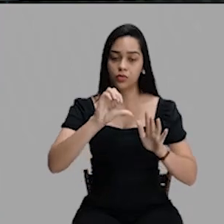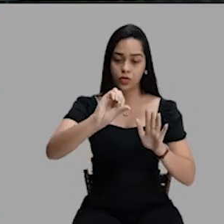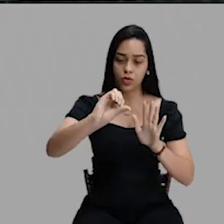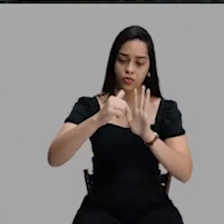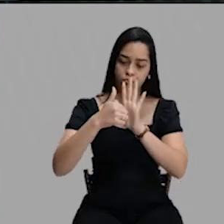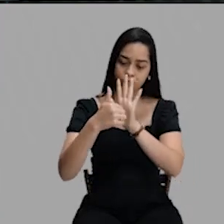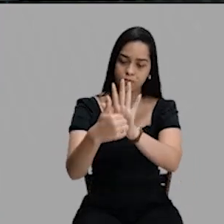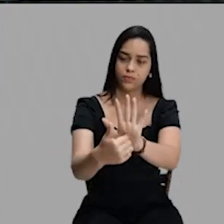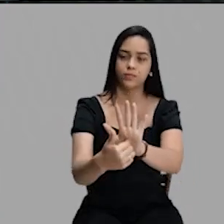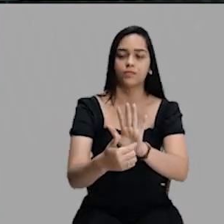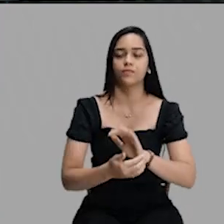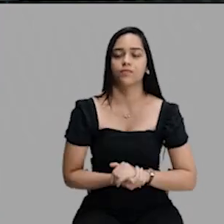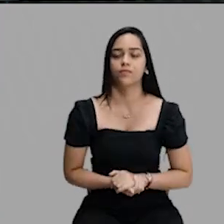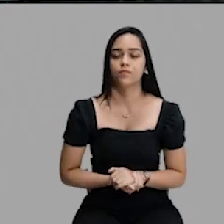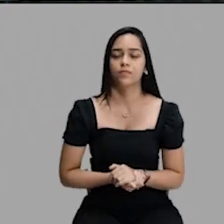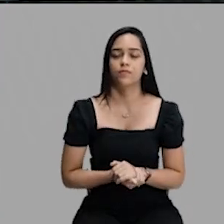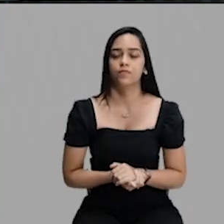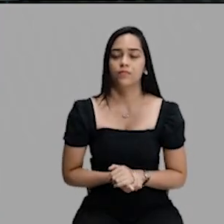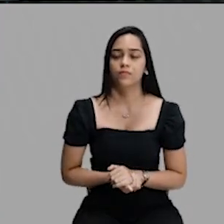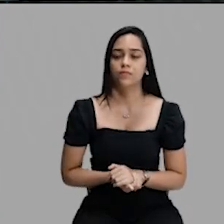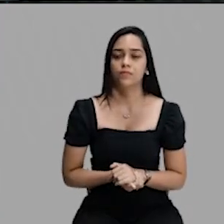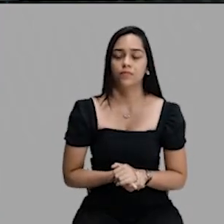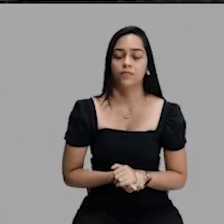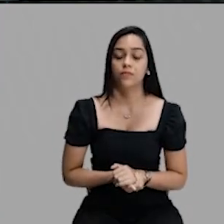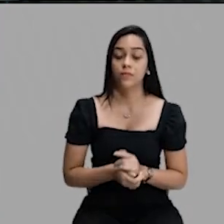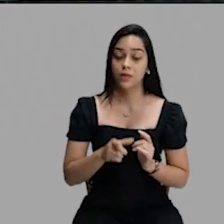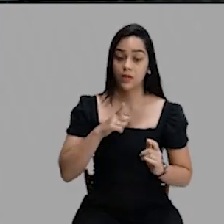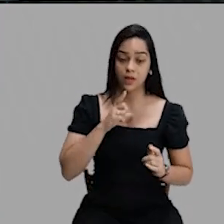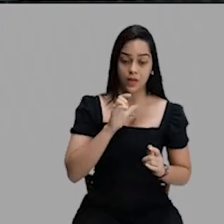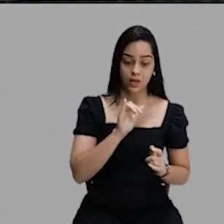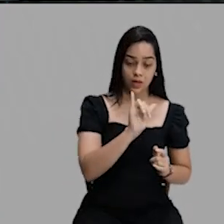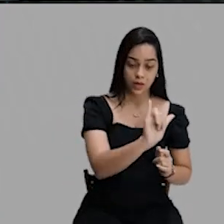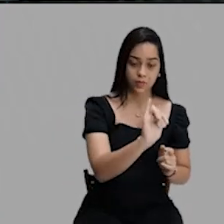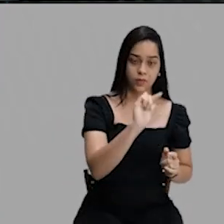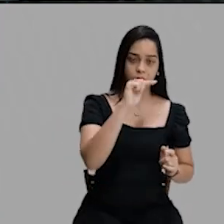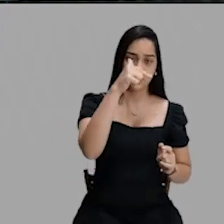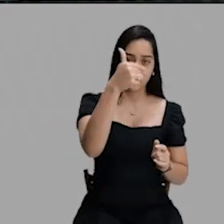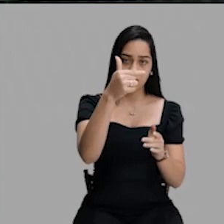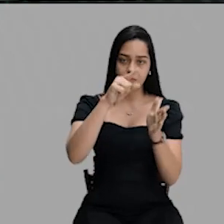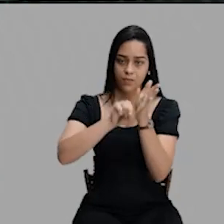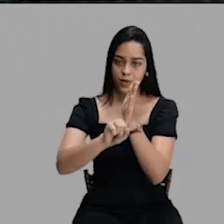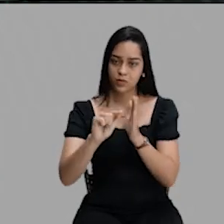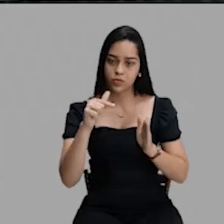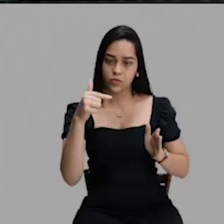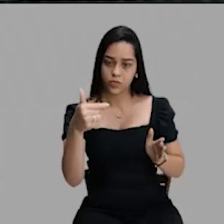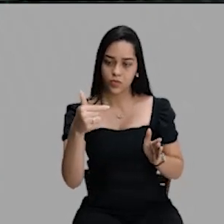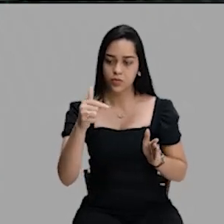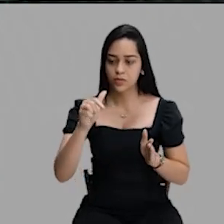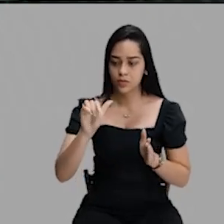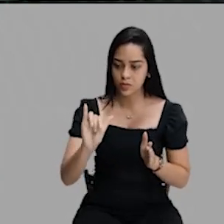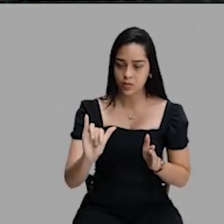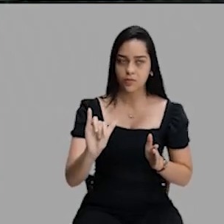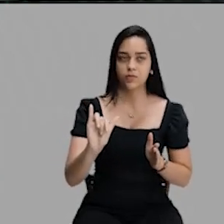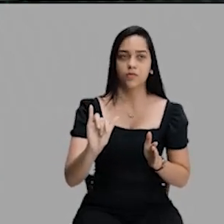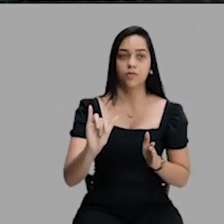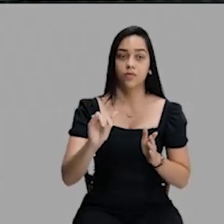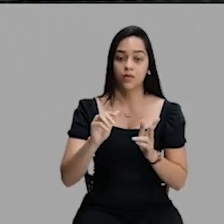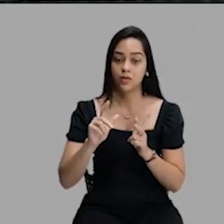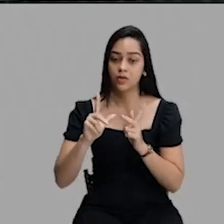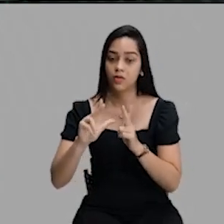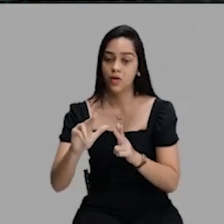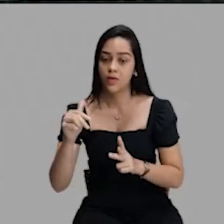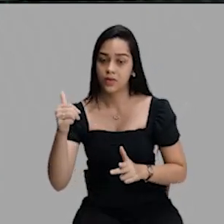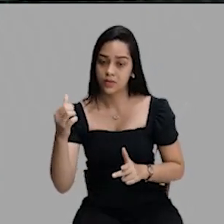evidência. Colocando o 9 em evidência, eu vou ter y ao quadrado menos 2y igual